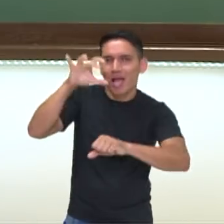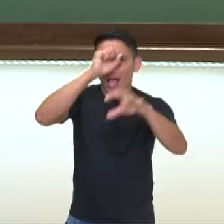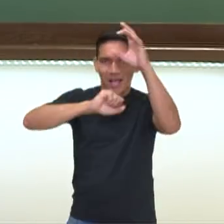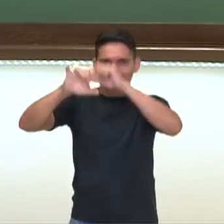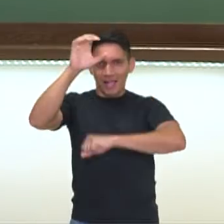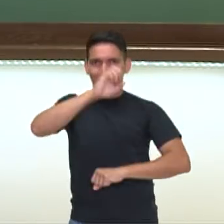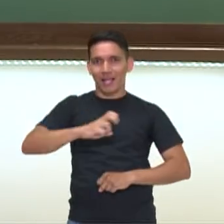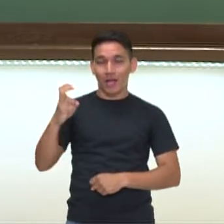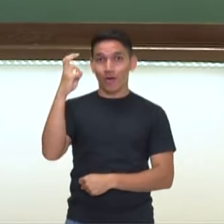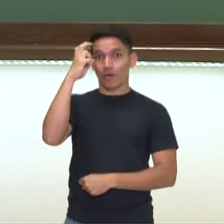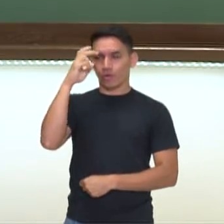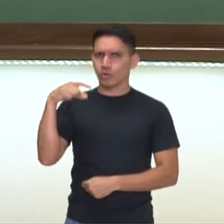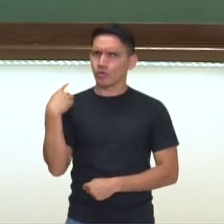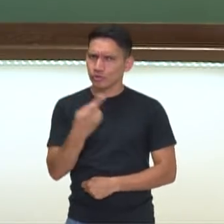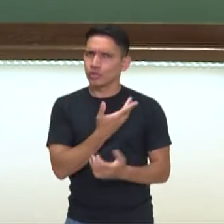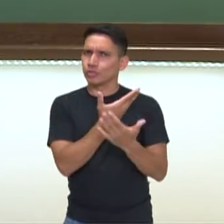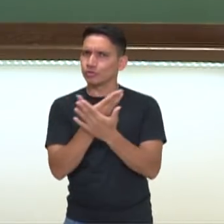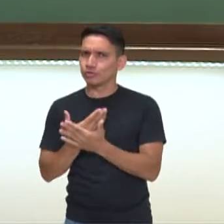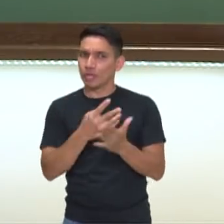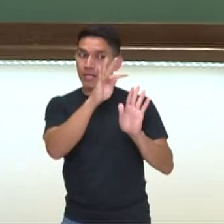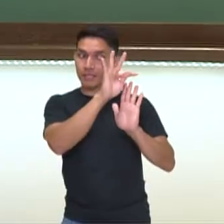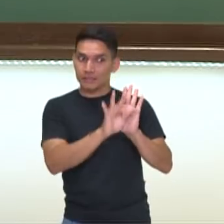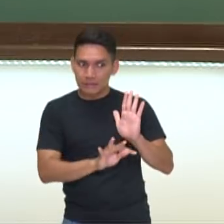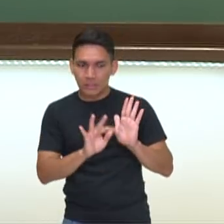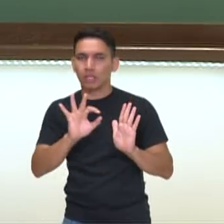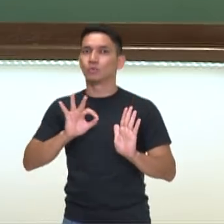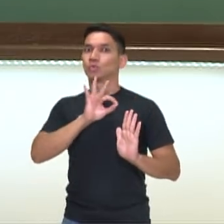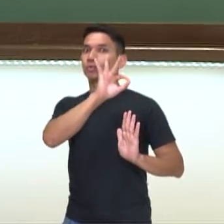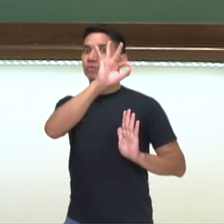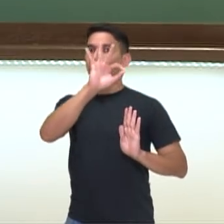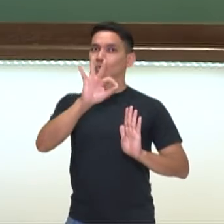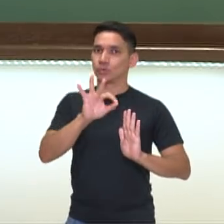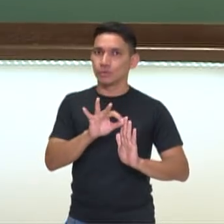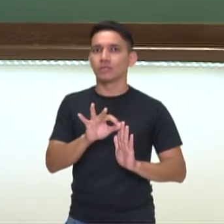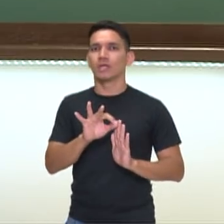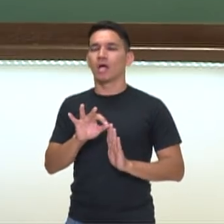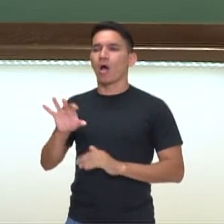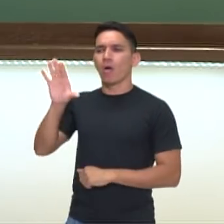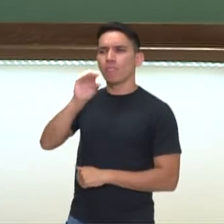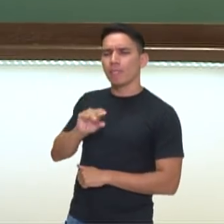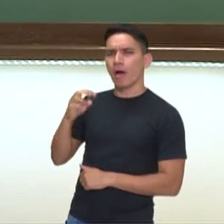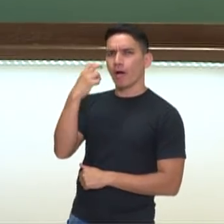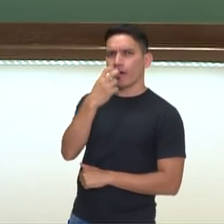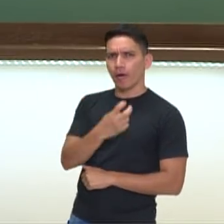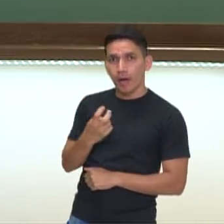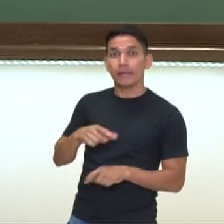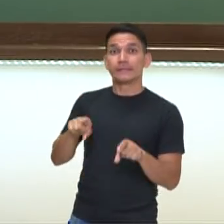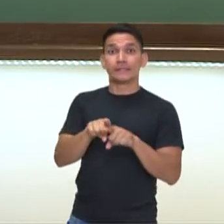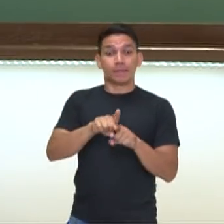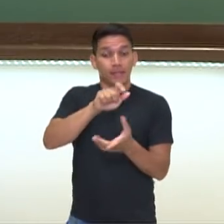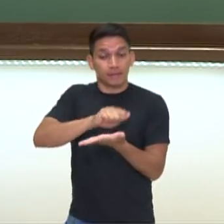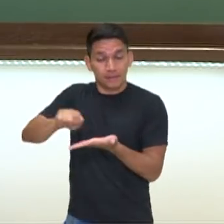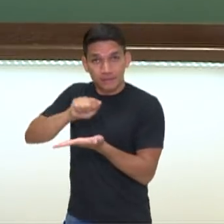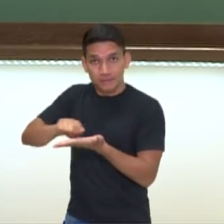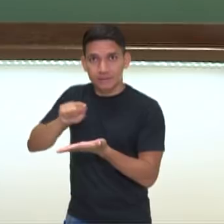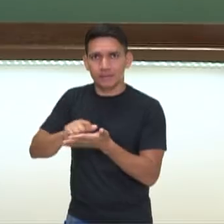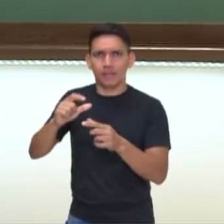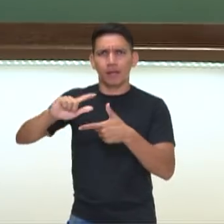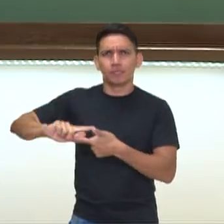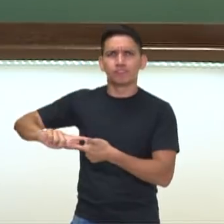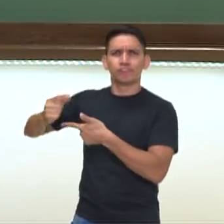textos sagrados, orais, escrito no caso textos sagrados, orais, ancestralidade, com um